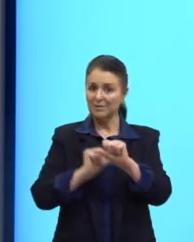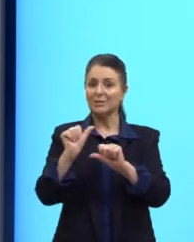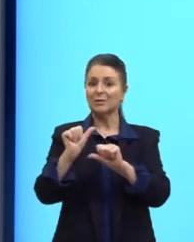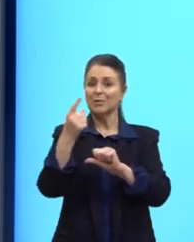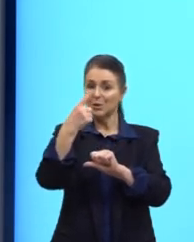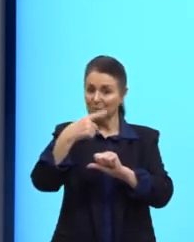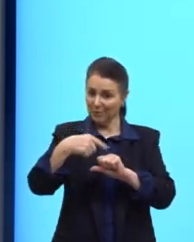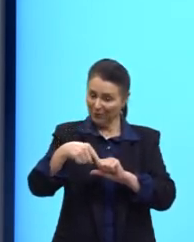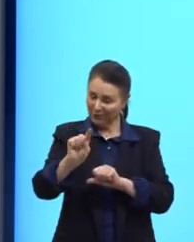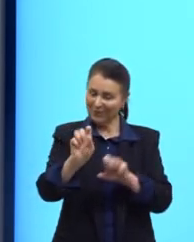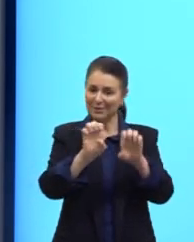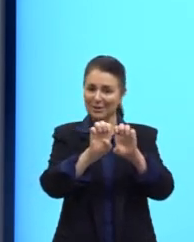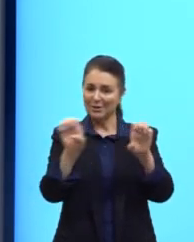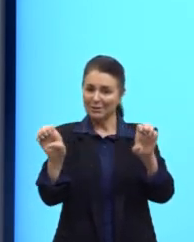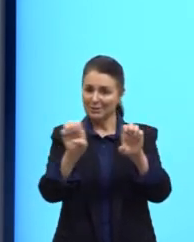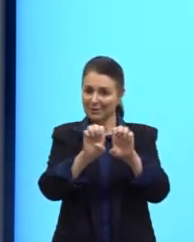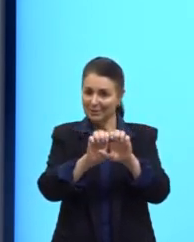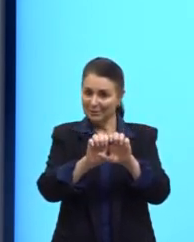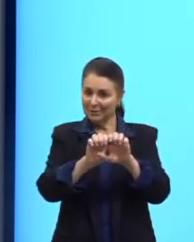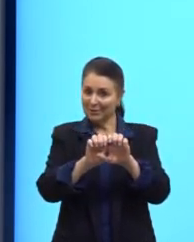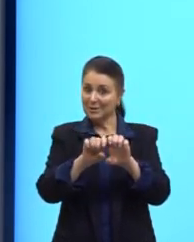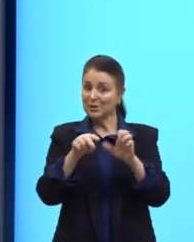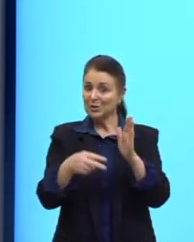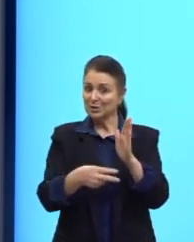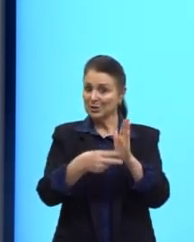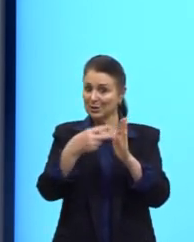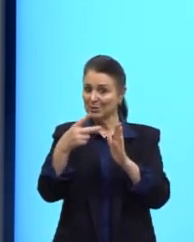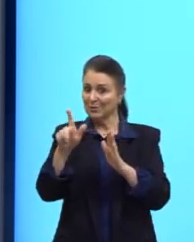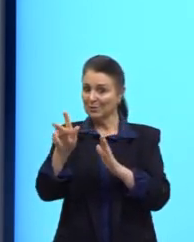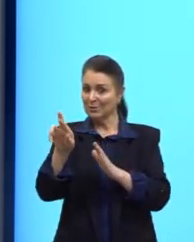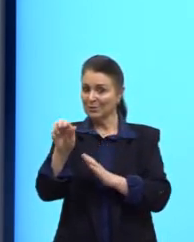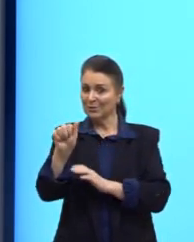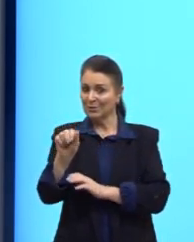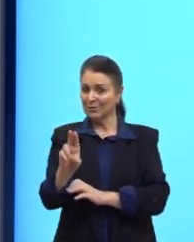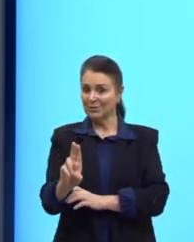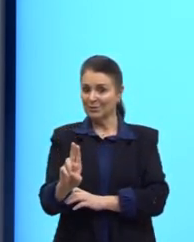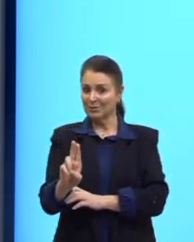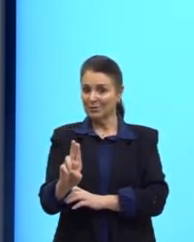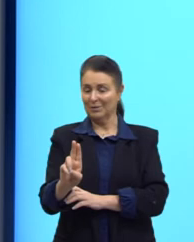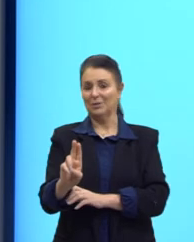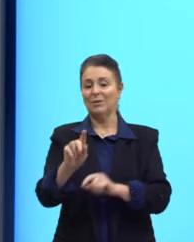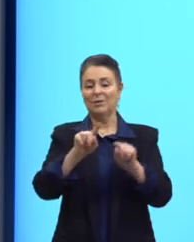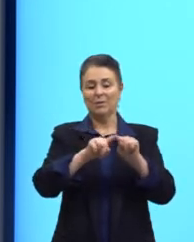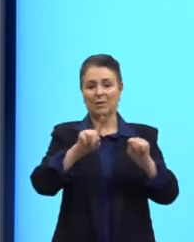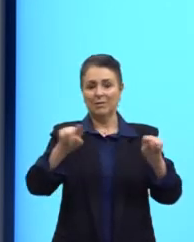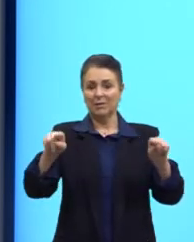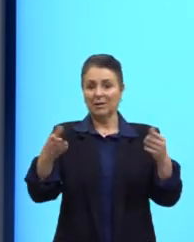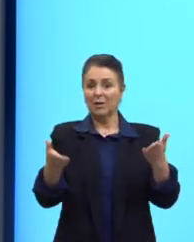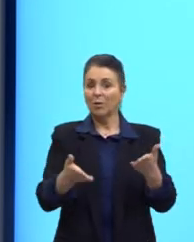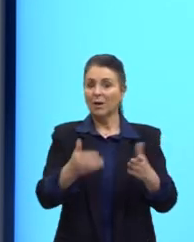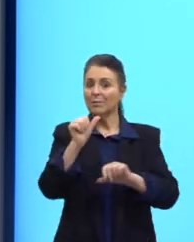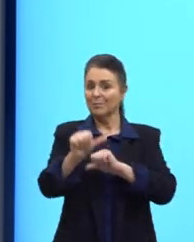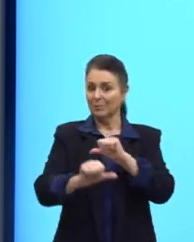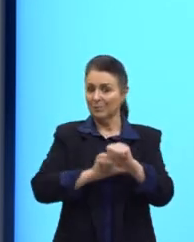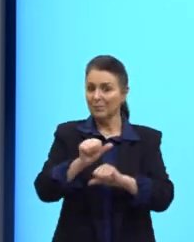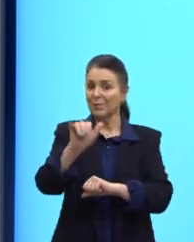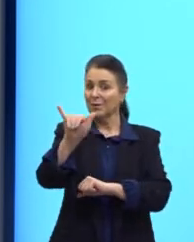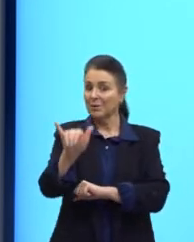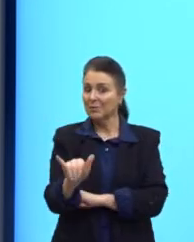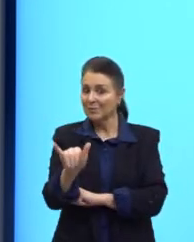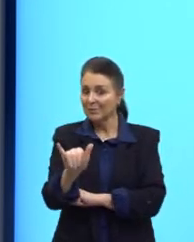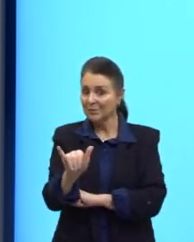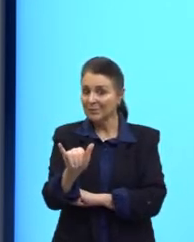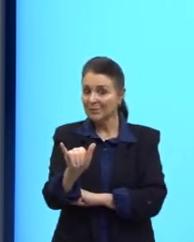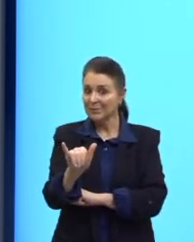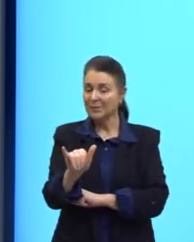outra equação agora uma equação de segundo grau a nossa variável agora é o Y para a gente